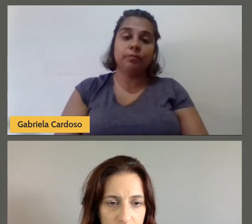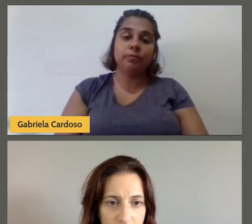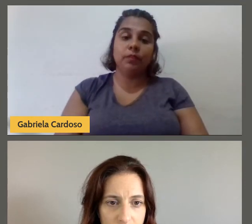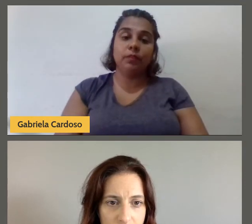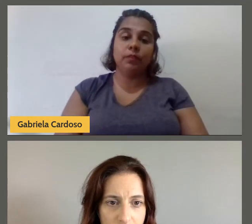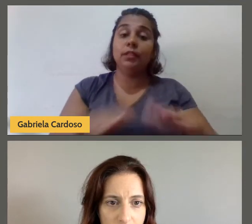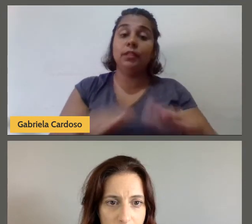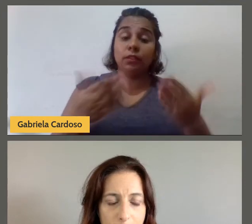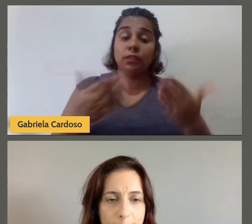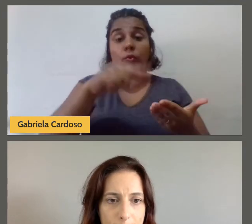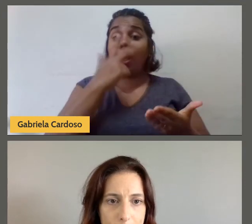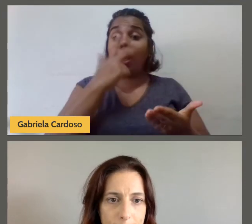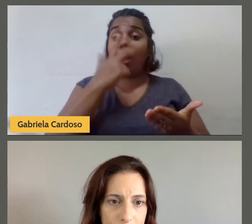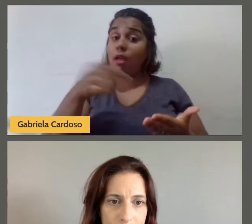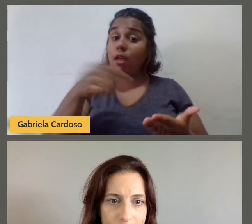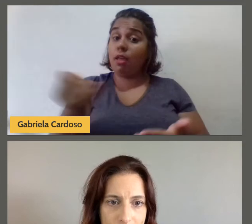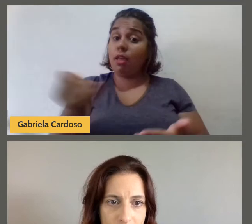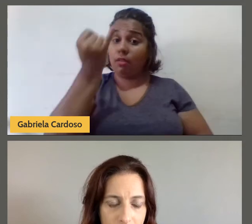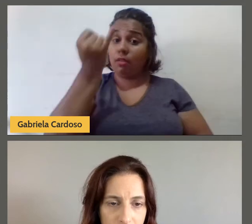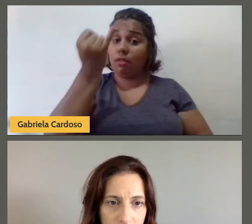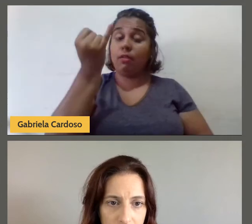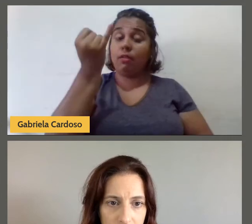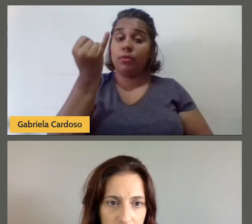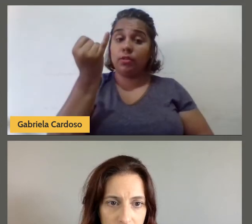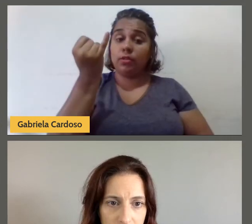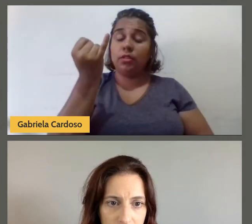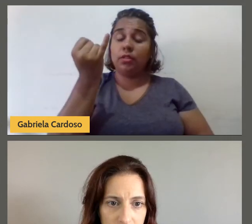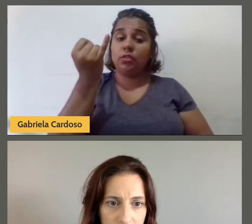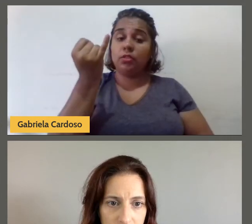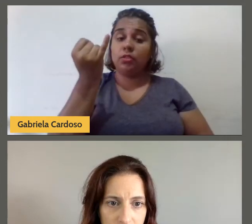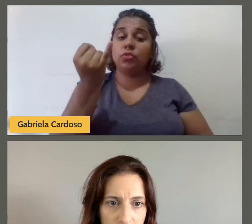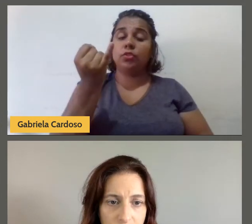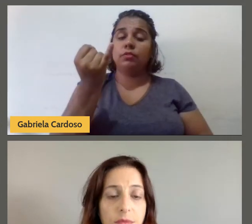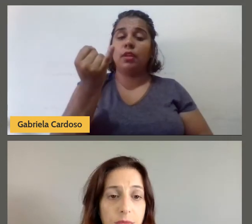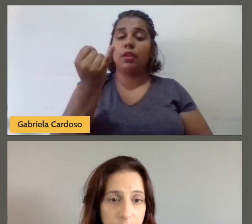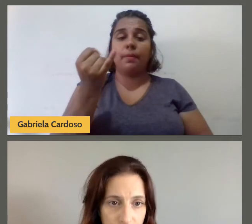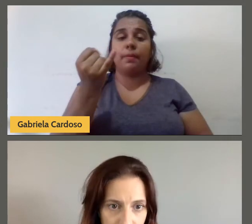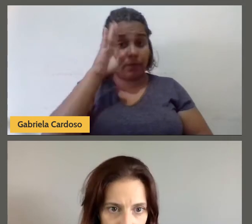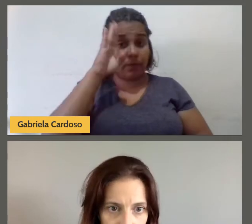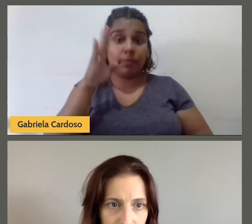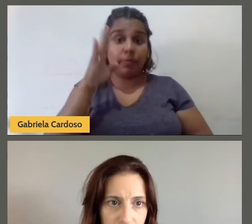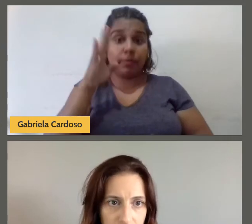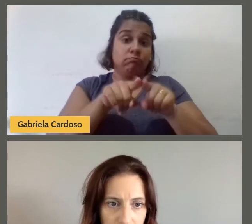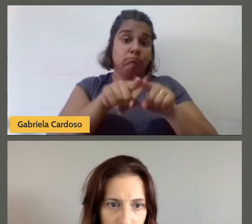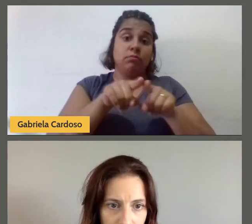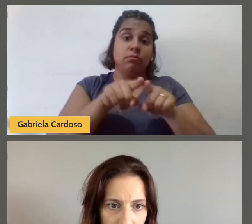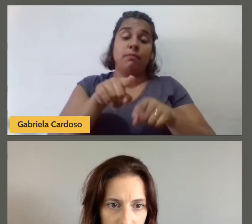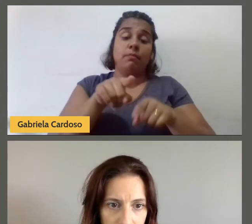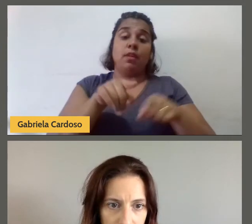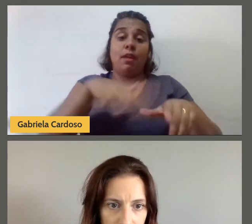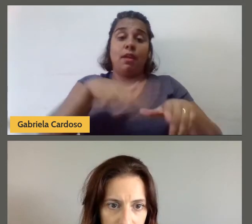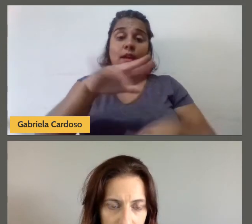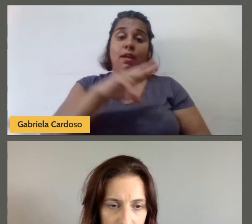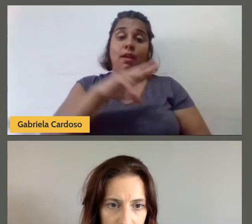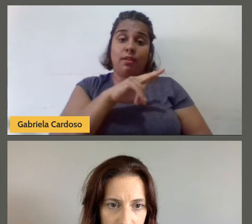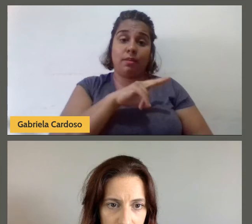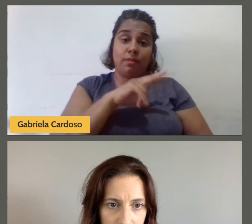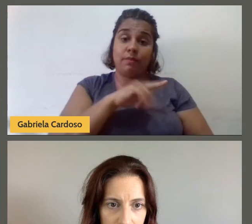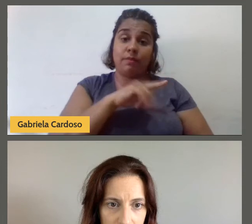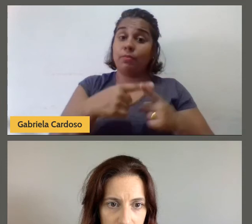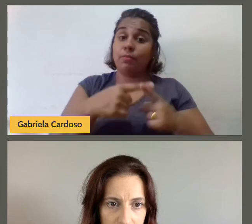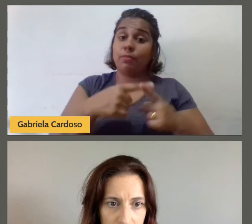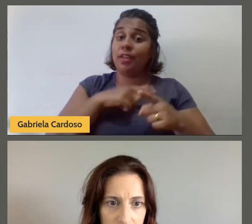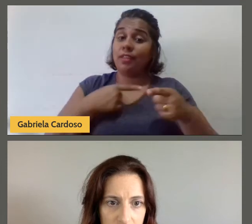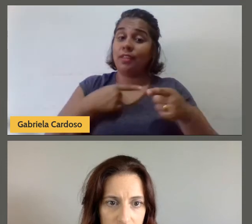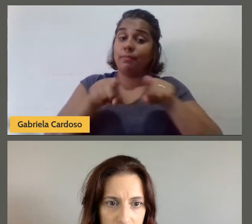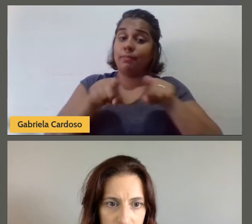super importante trabalhar em conjunto, né, com o governo, com o setor privado também. O Migraflix tem, enfim, uma série de parcerias, desde a